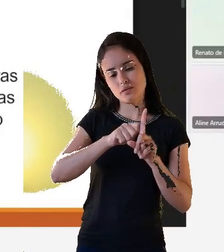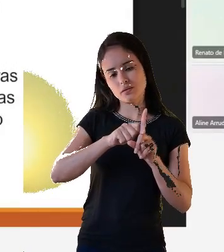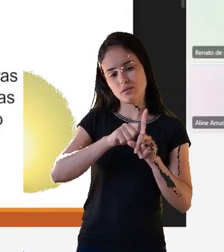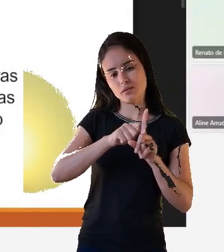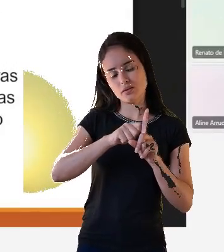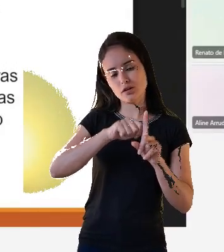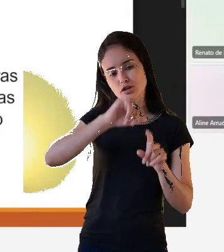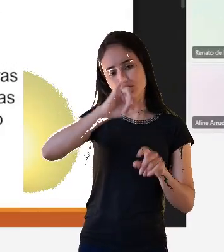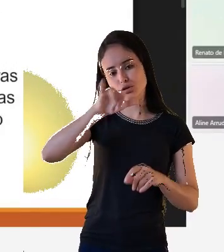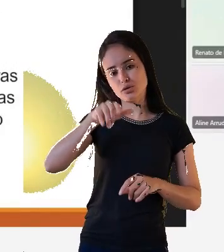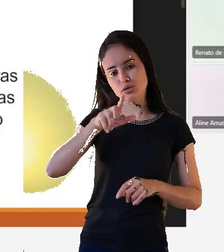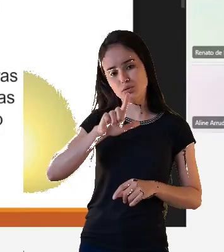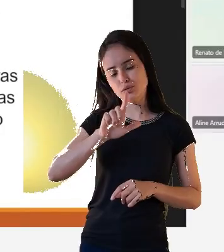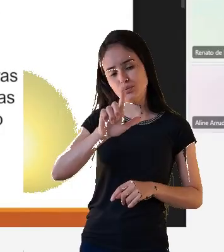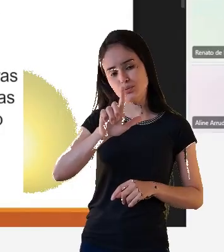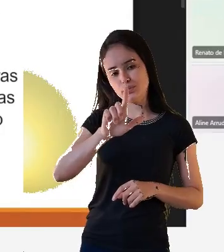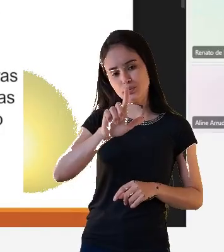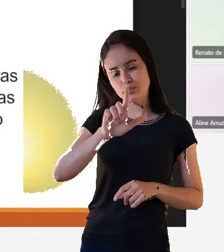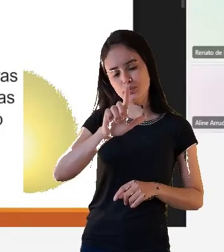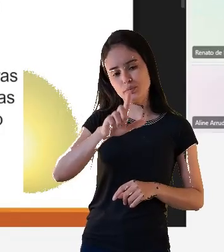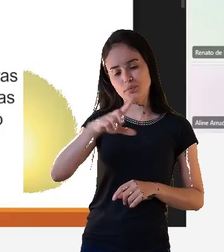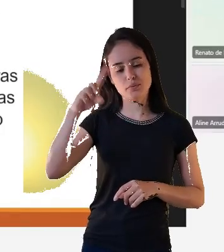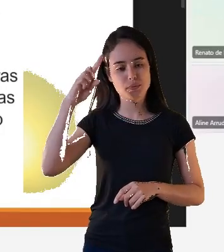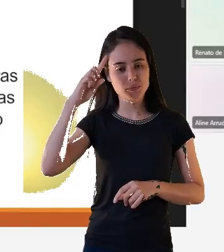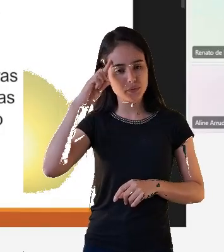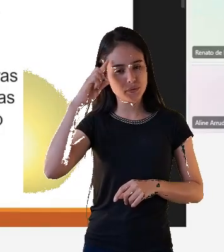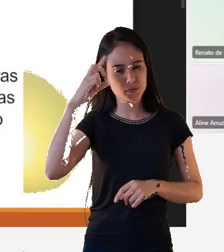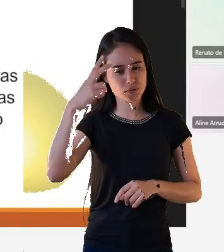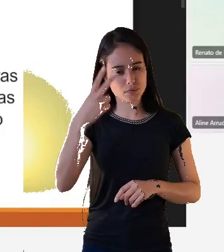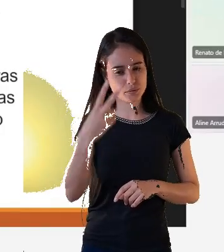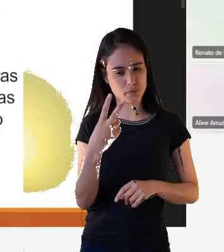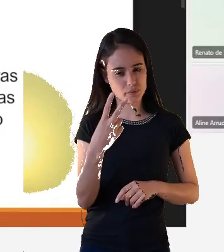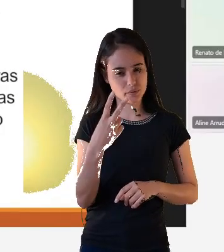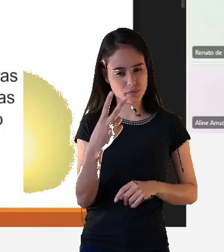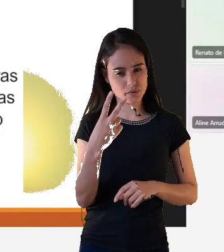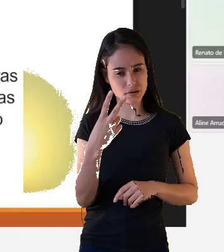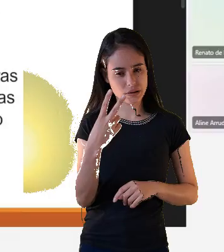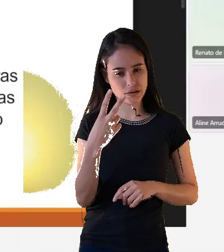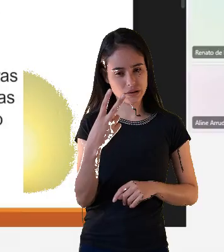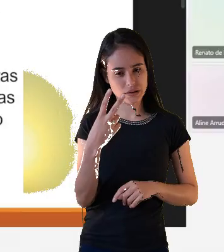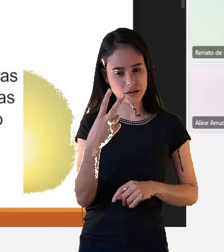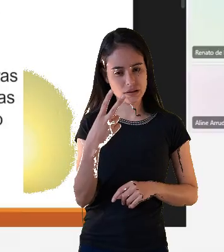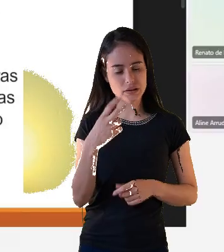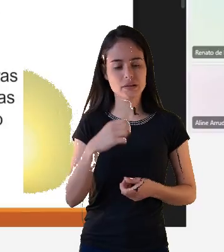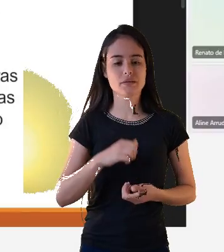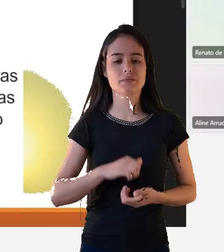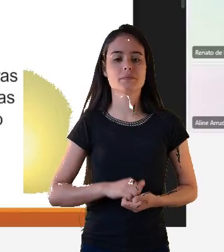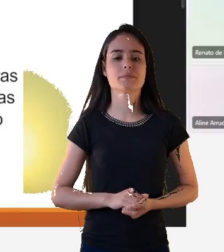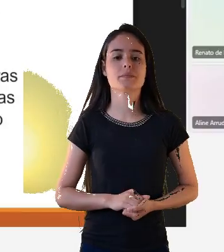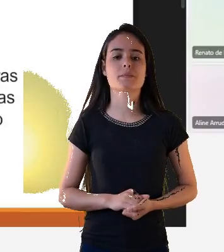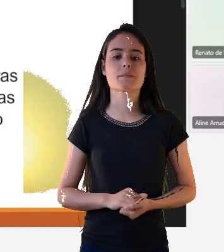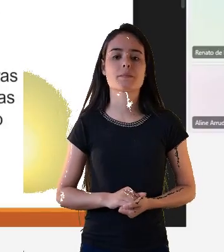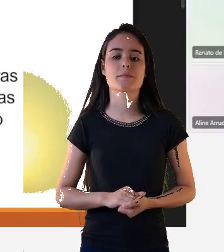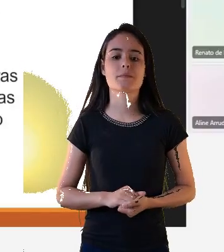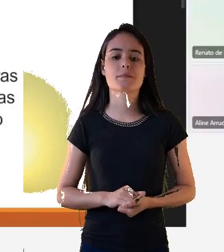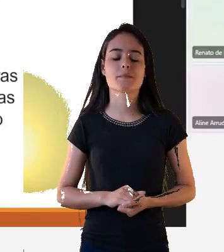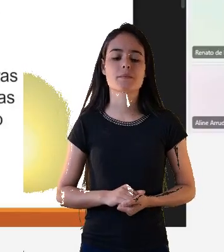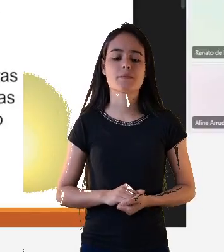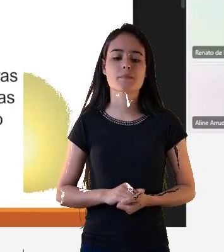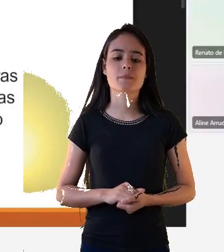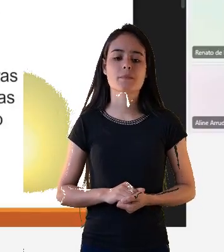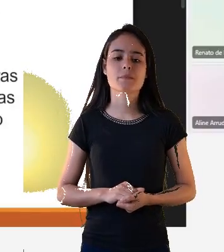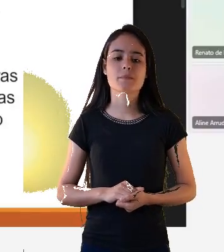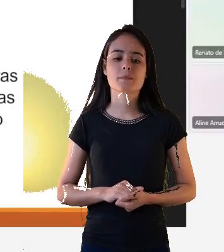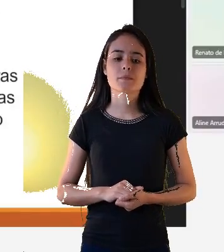comemora o 2 de julho até hoje, né? Falam que foi uma grande revolta, né? Uma grande rebelião,